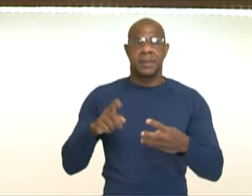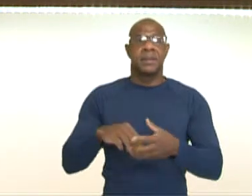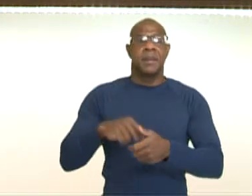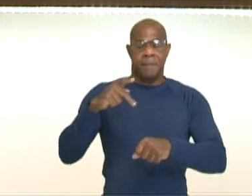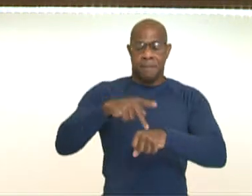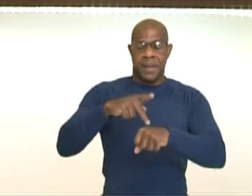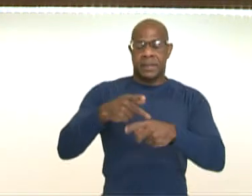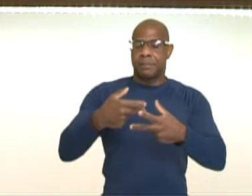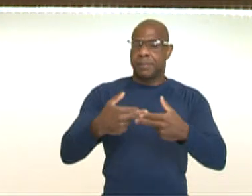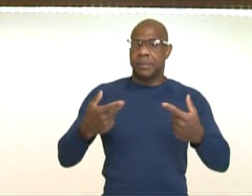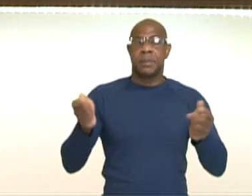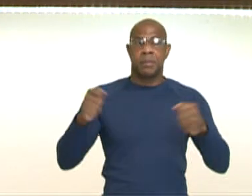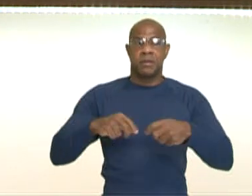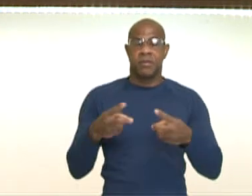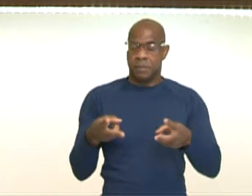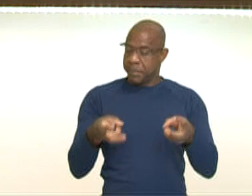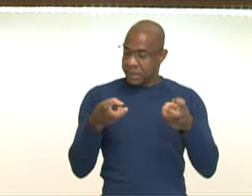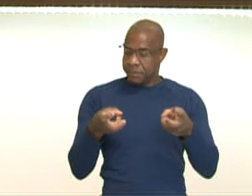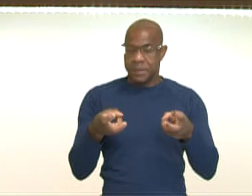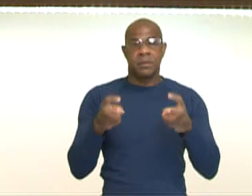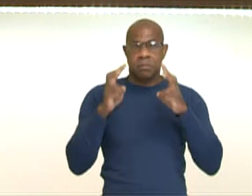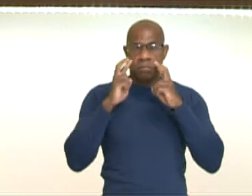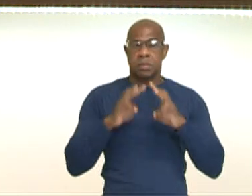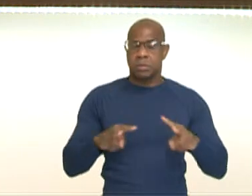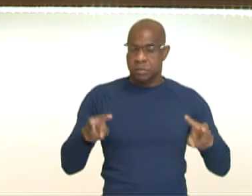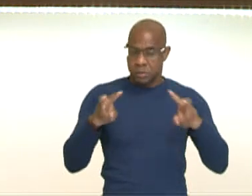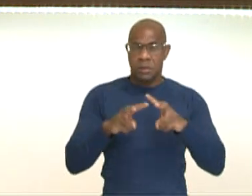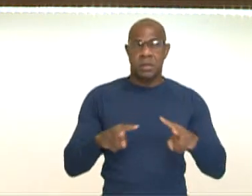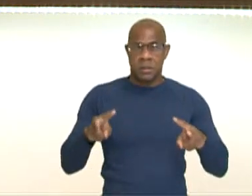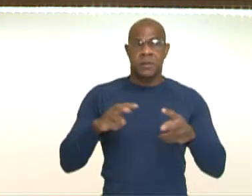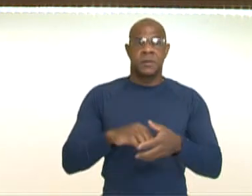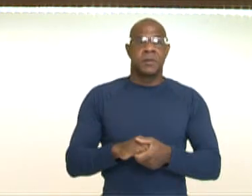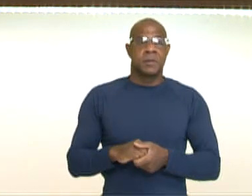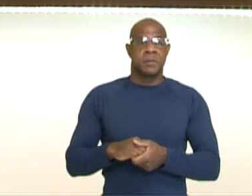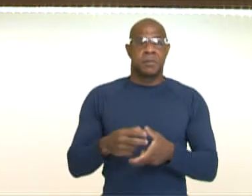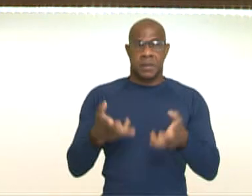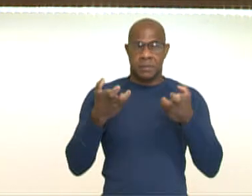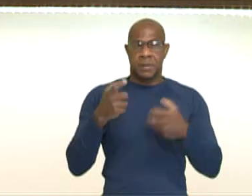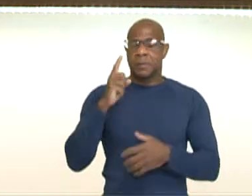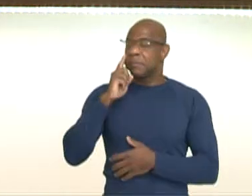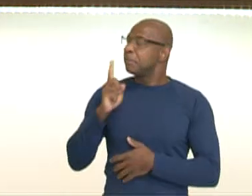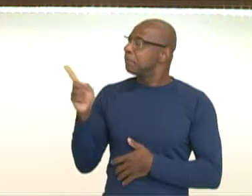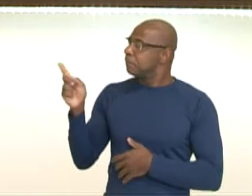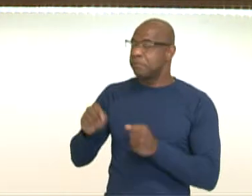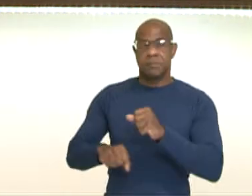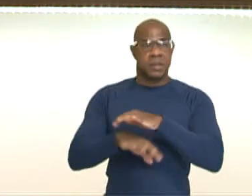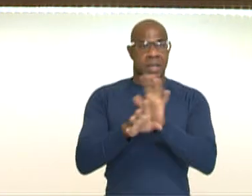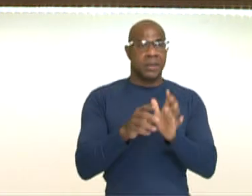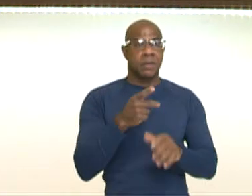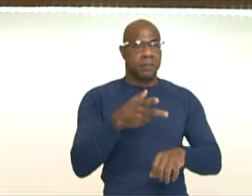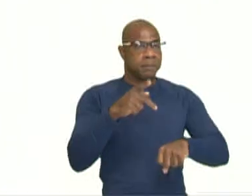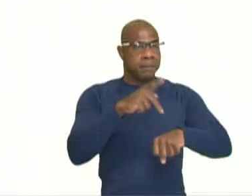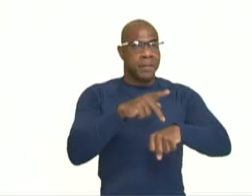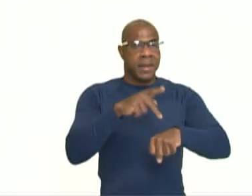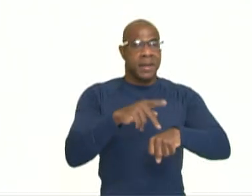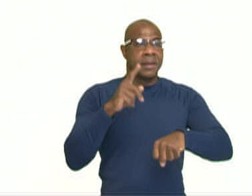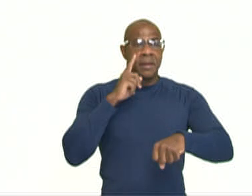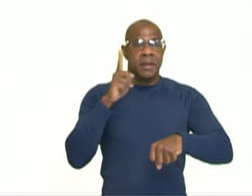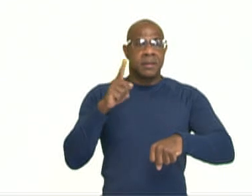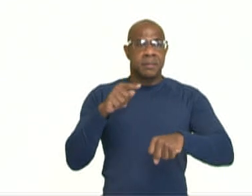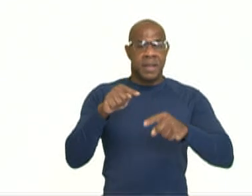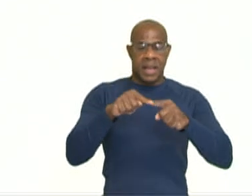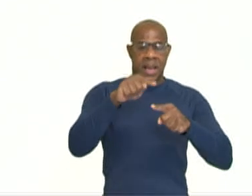que pode ser vista literalmente de maneira enfática. Quando analisamos uma rocha dessa e vemos